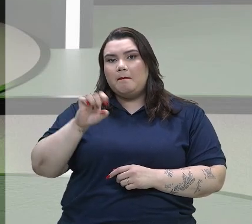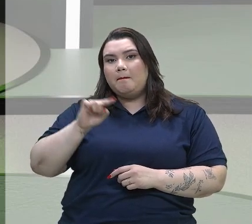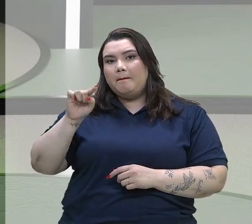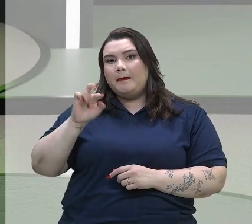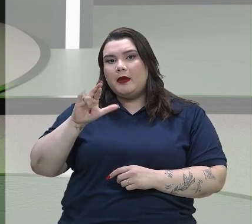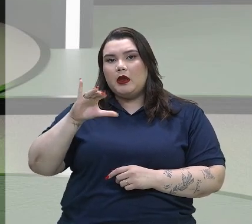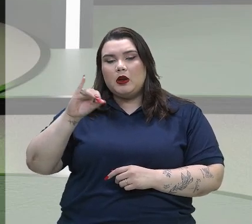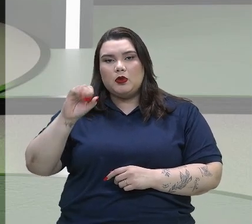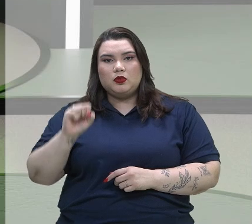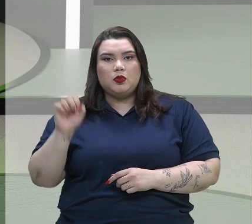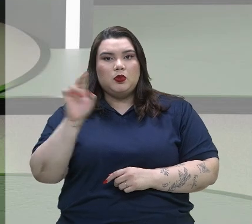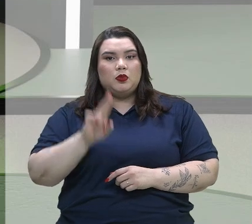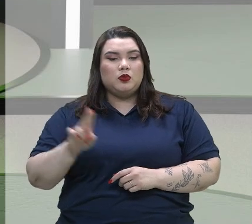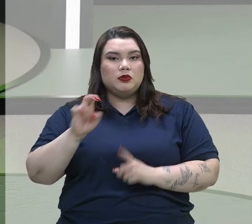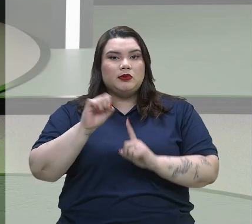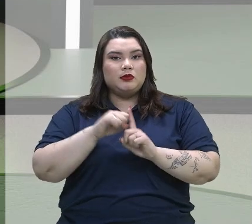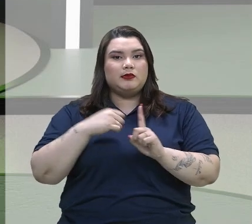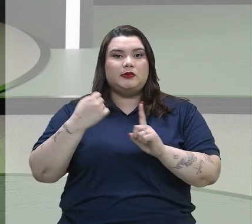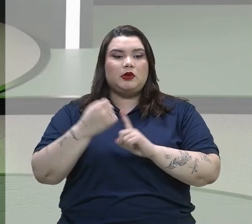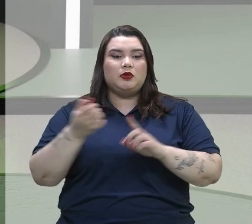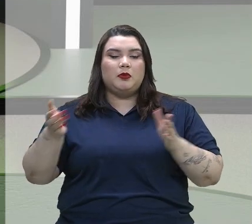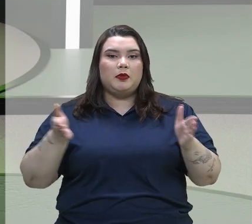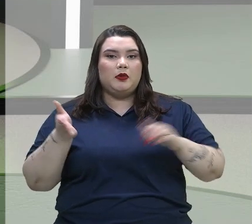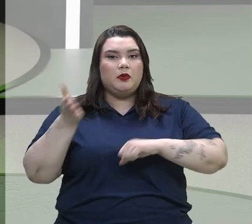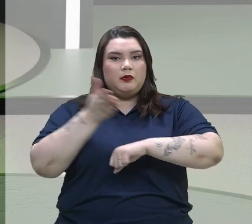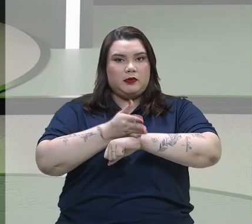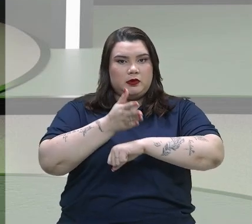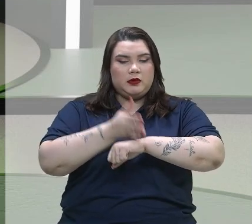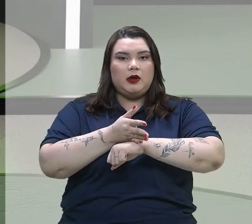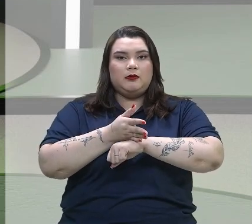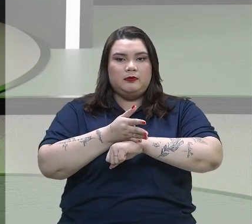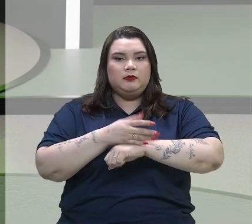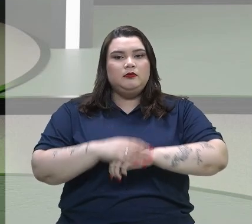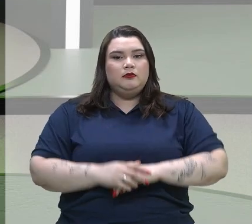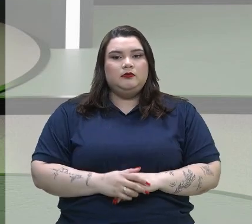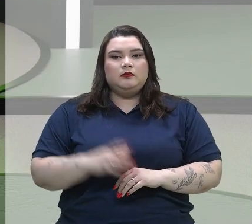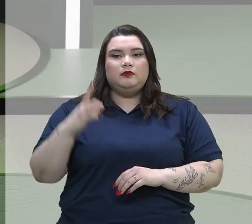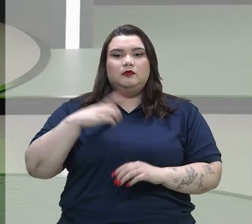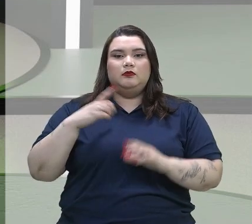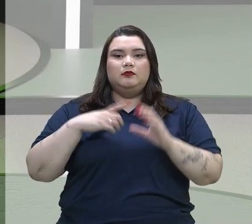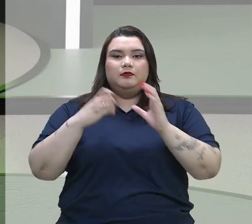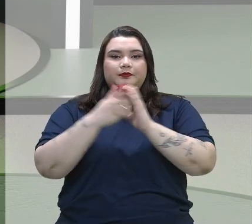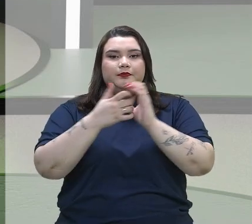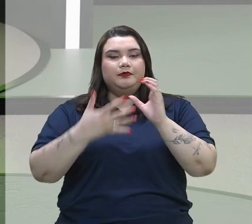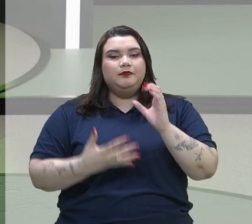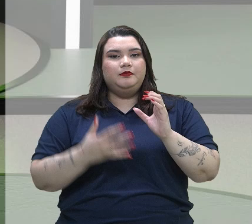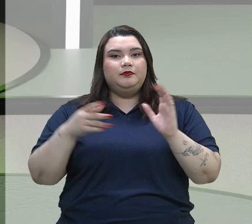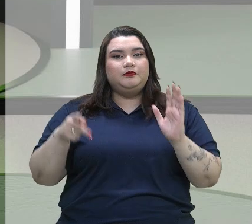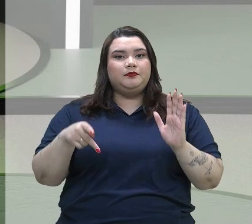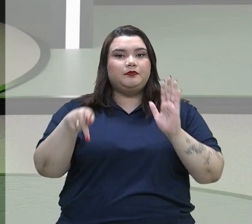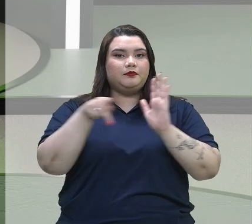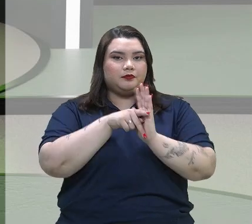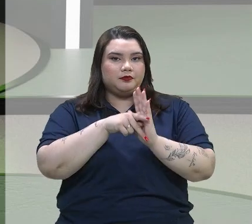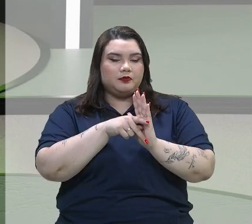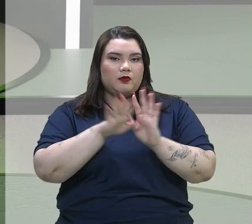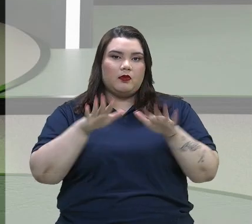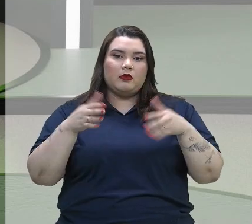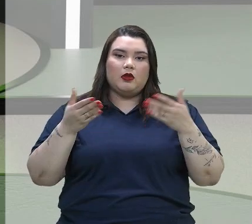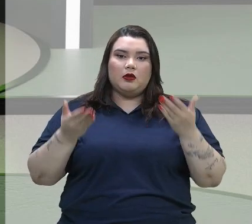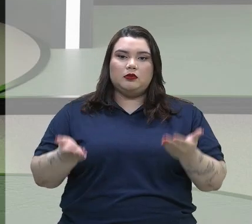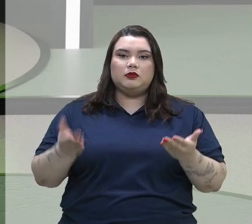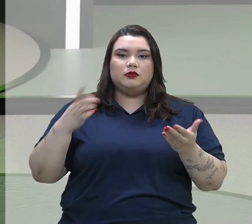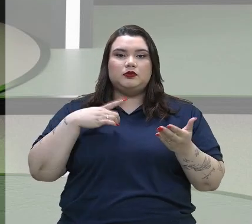sociedade, principalmente a moderna, né? Eles possuem propriedades únicas e isso faz com que eles